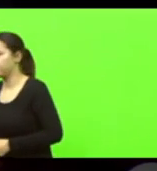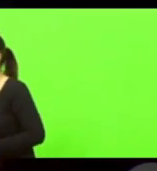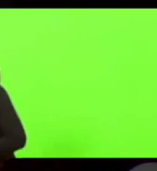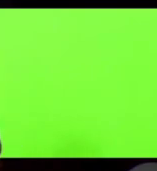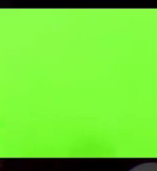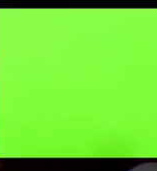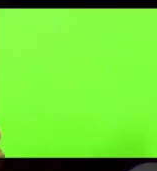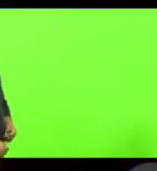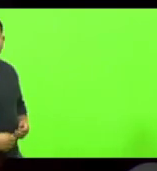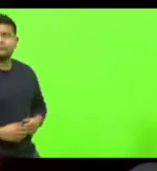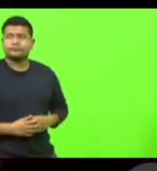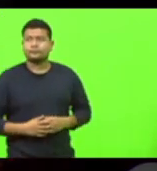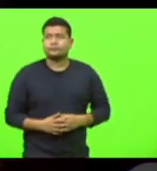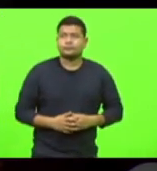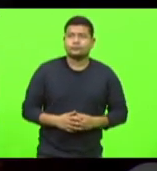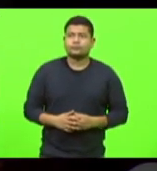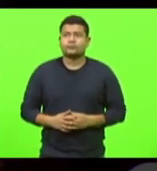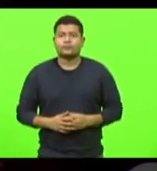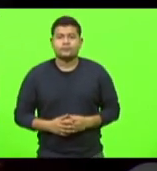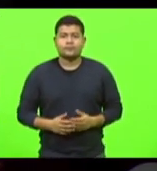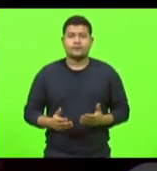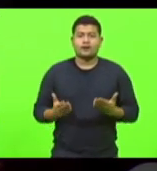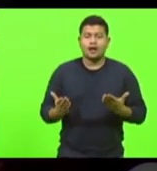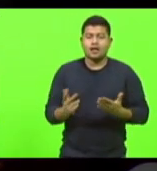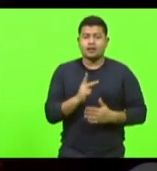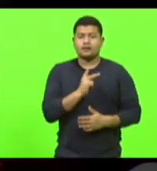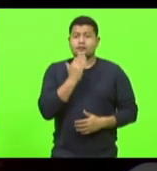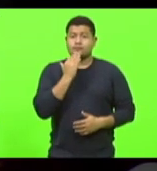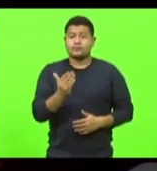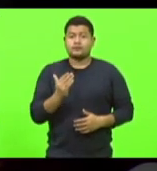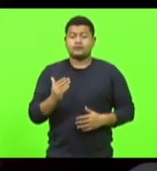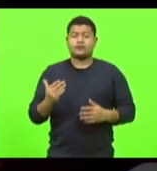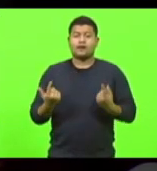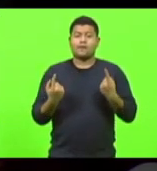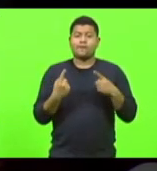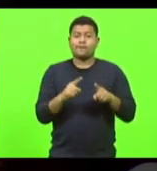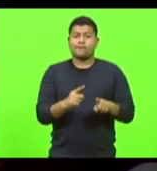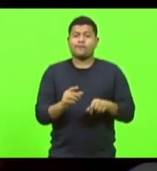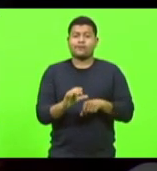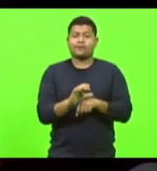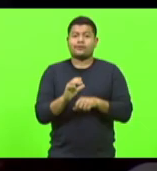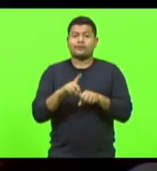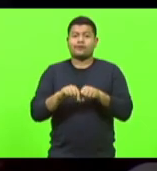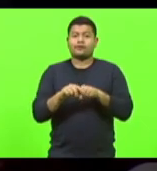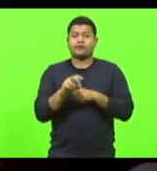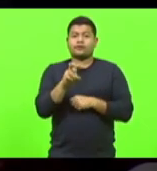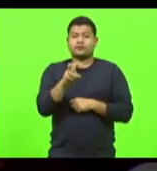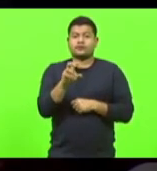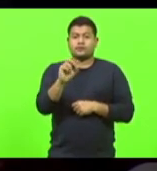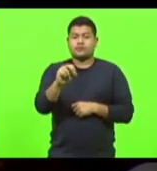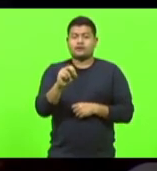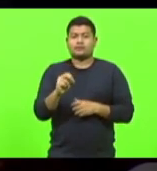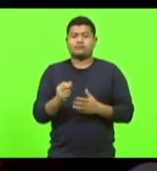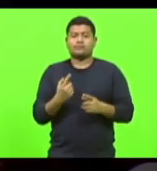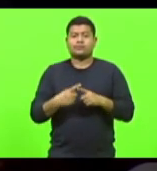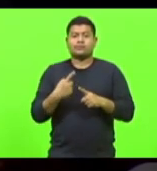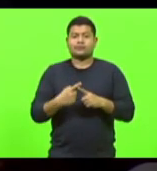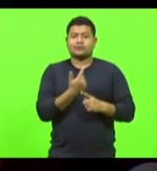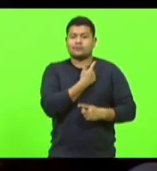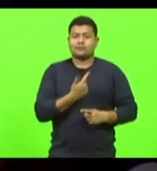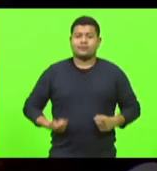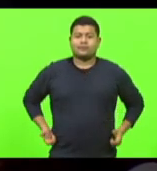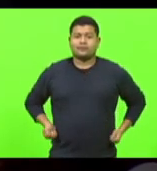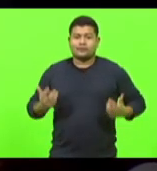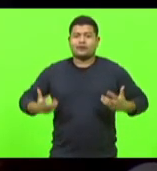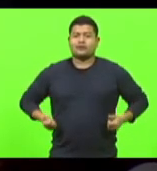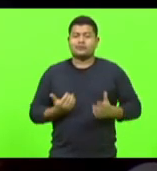o presente requerimento ele também vai contra aí o artigo 50 que aumenta a despesa do Poder Executivo Portanto